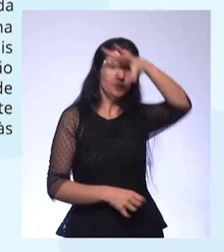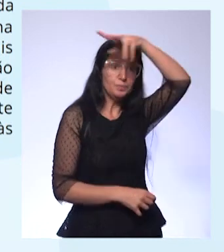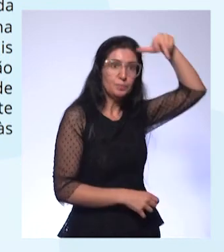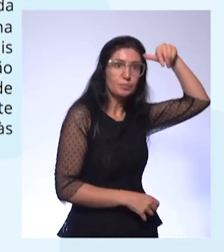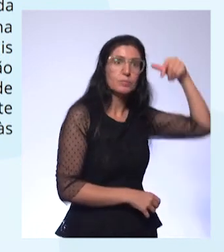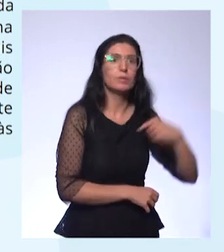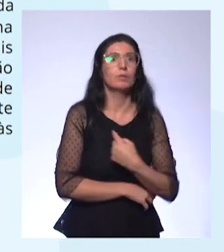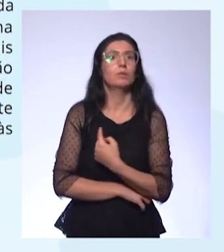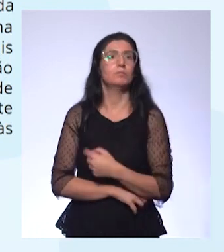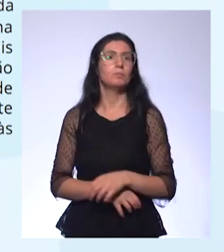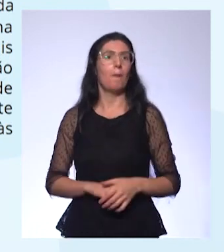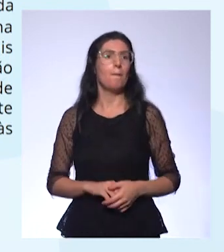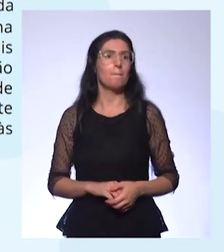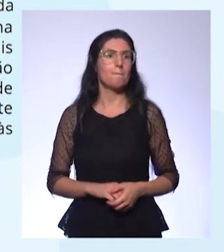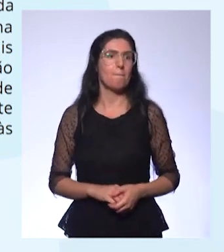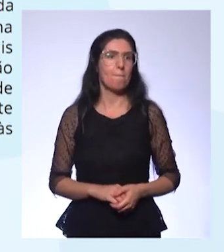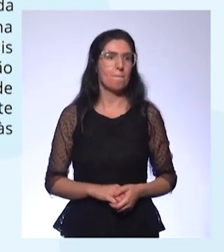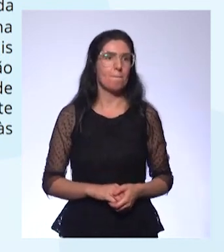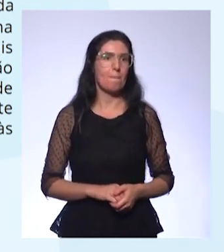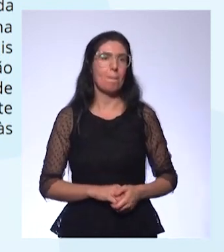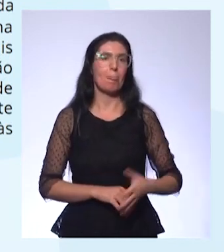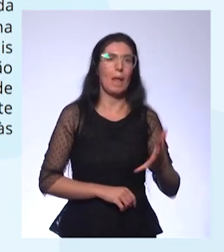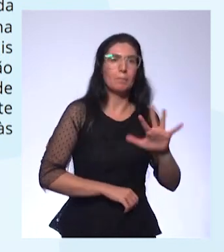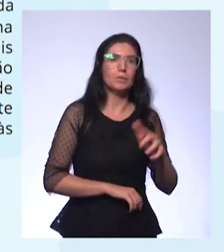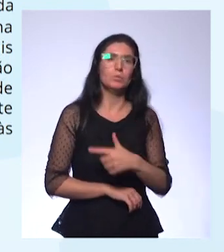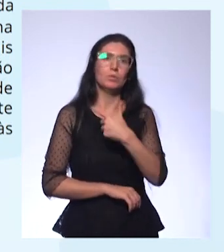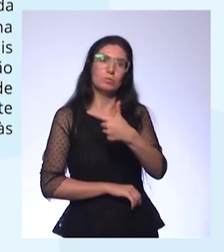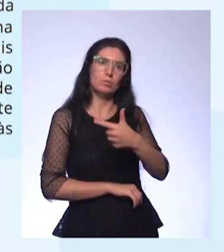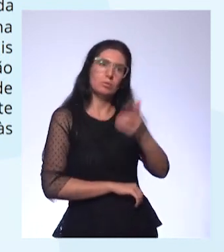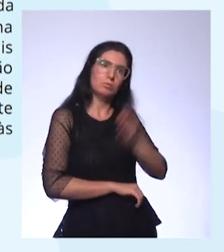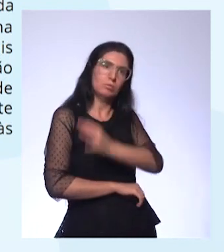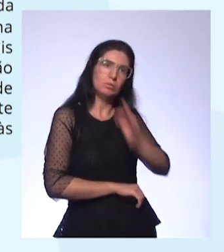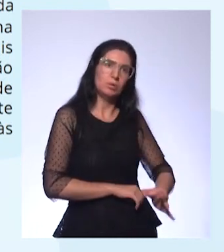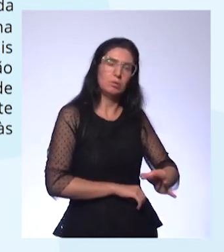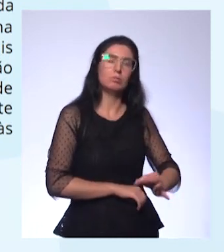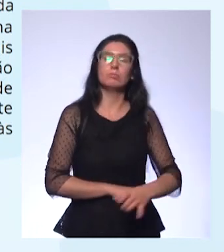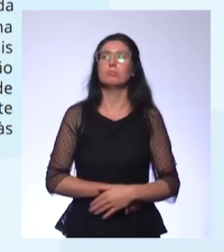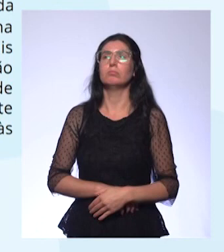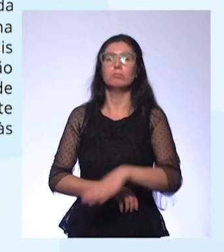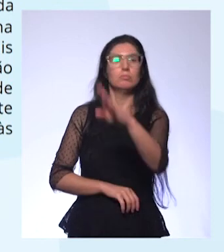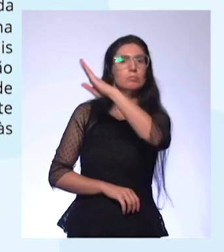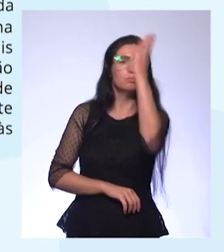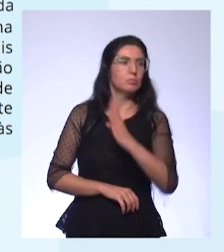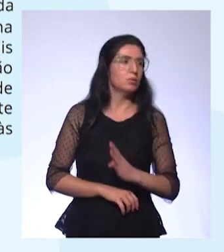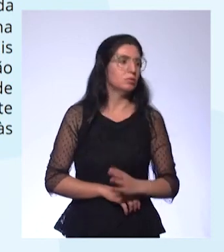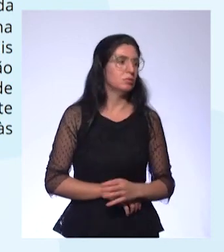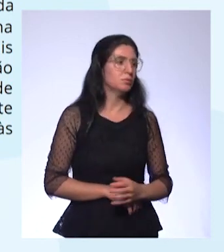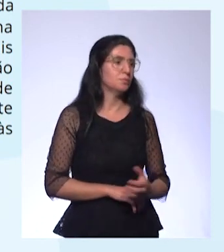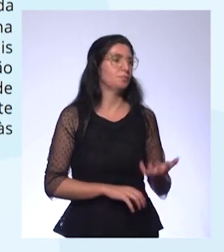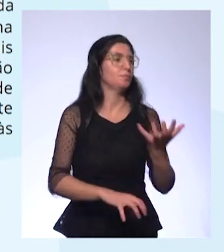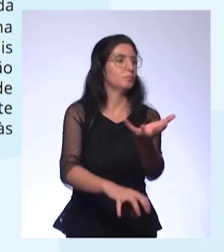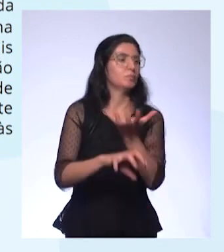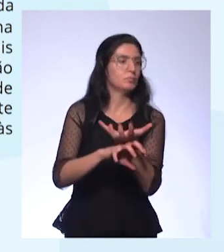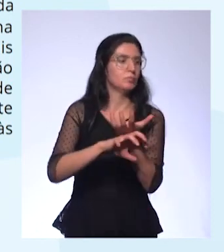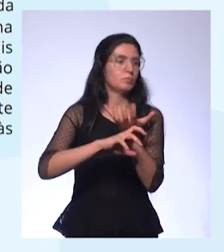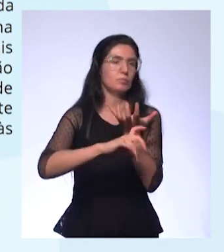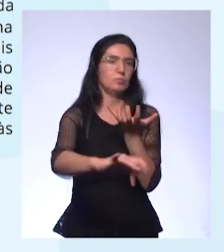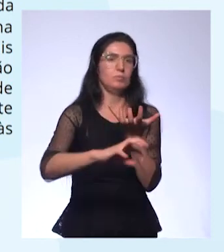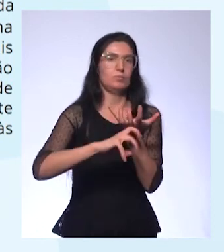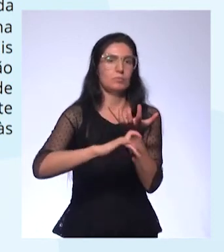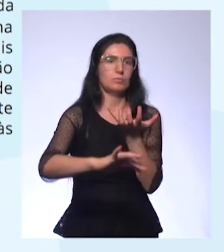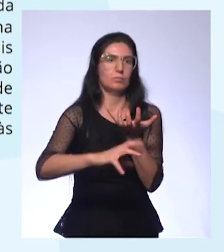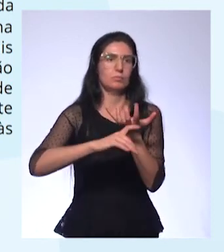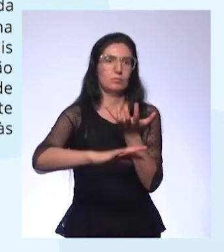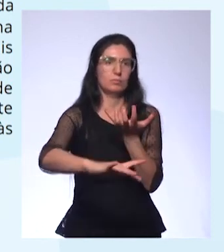quadrados, né, também em torno aí de 2% do território nacional, né, tem uma formação bastante diferenciada, né, reúne